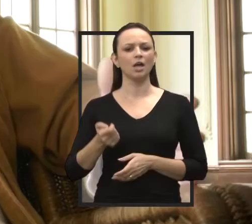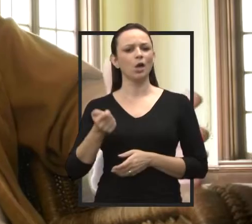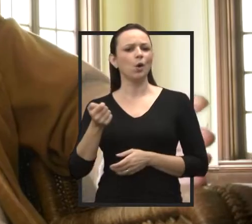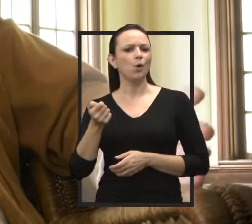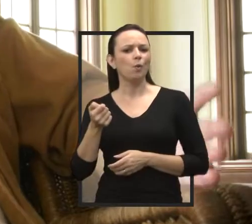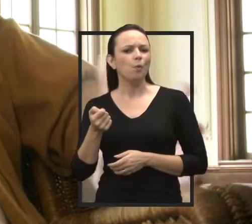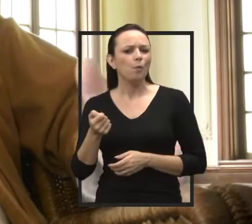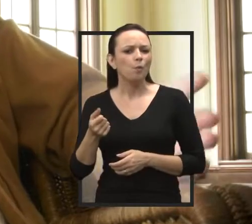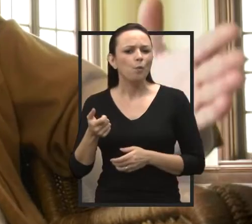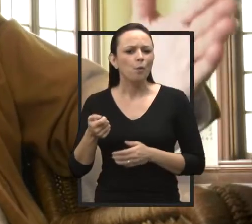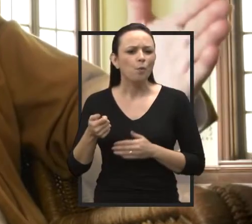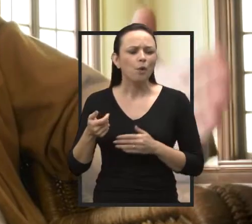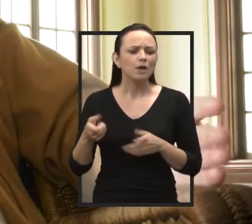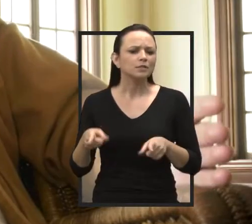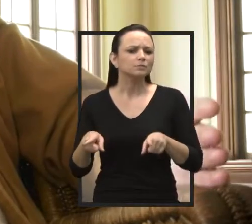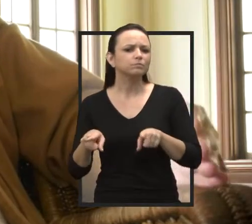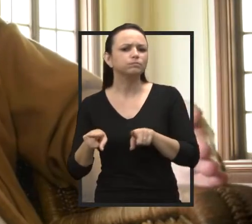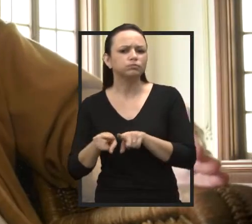Quase que concomitante,